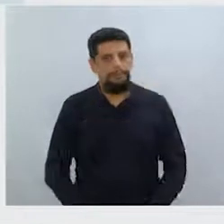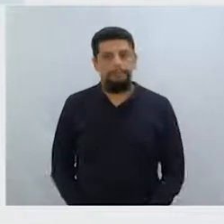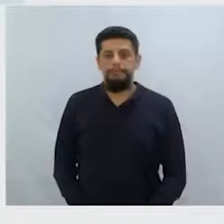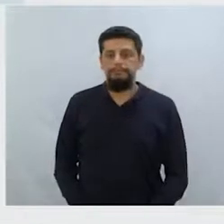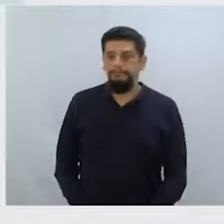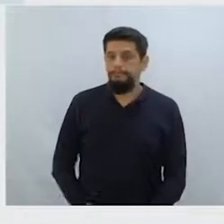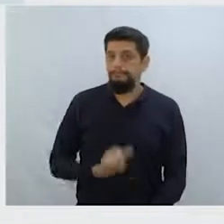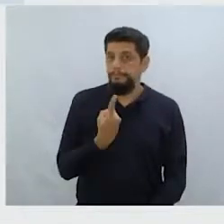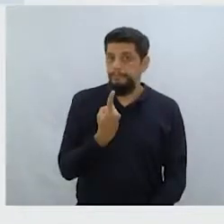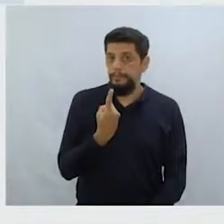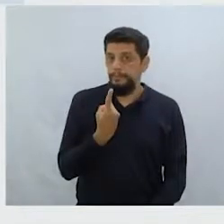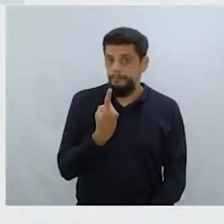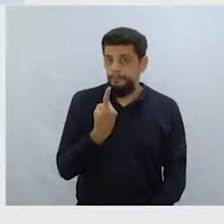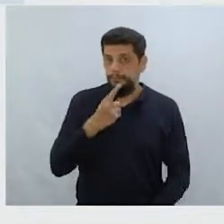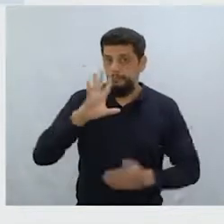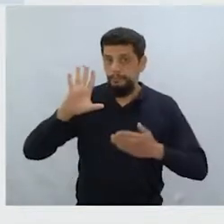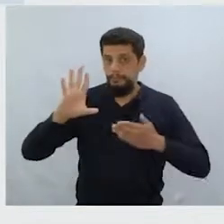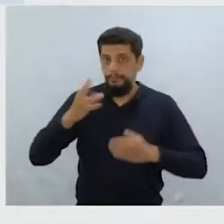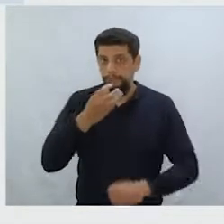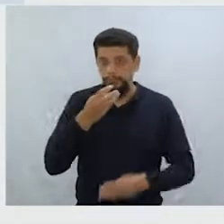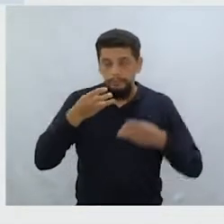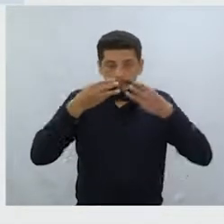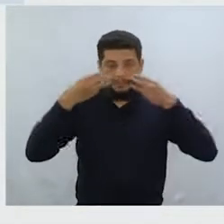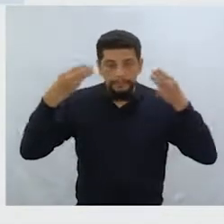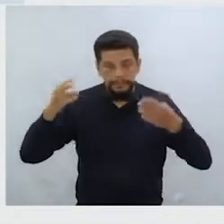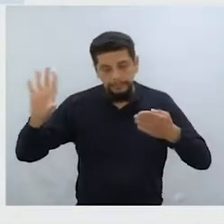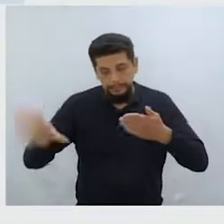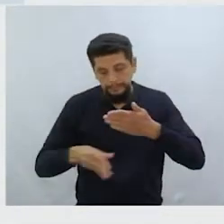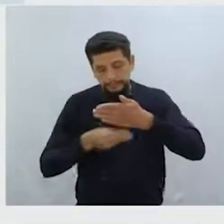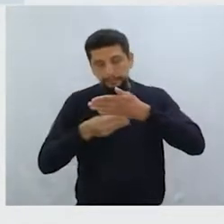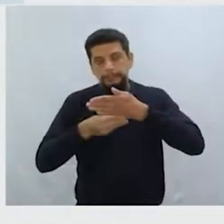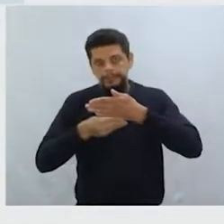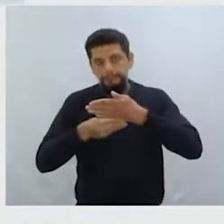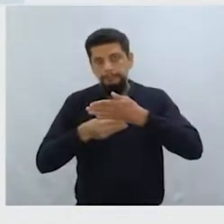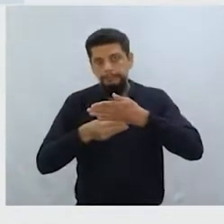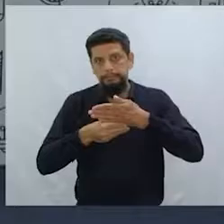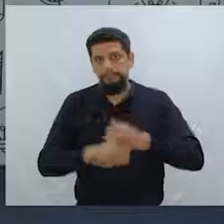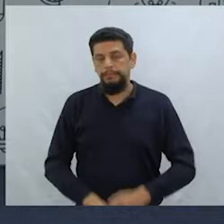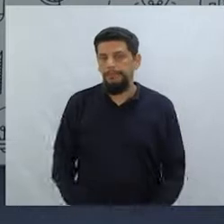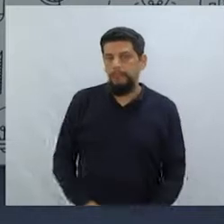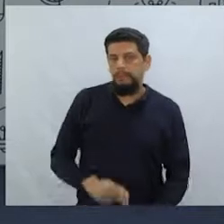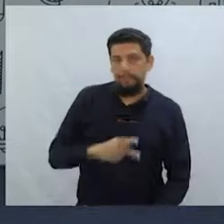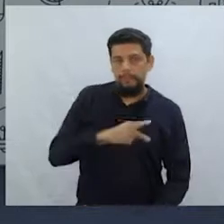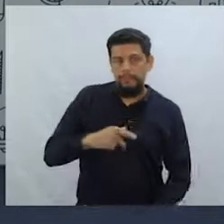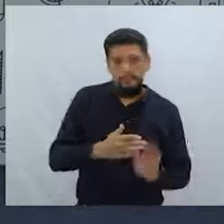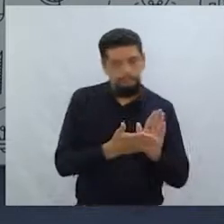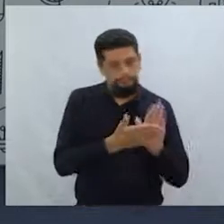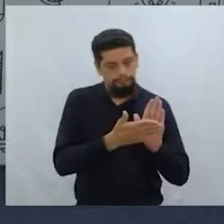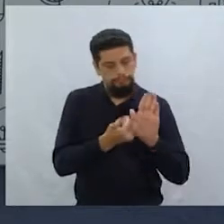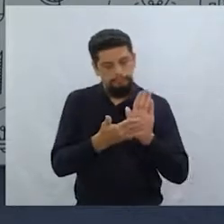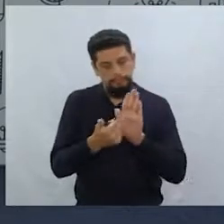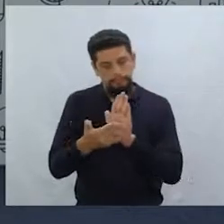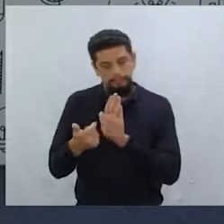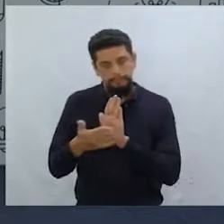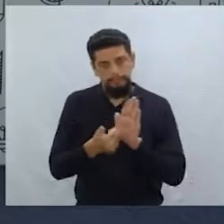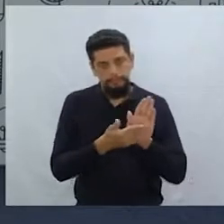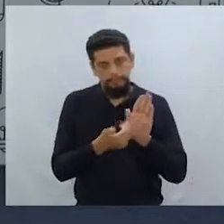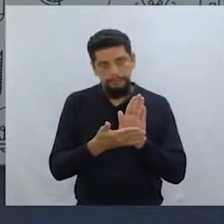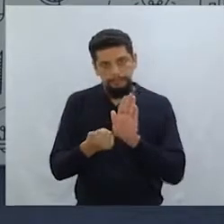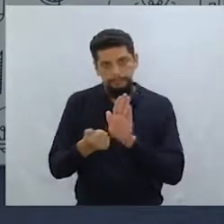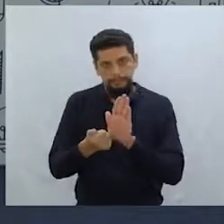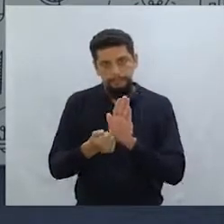vocês. Um gato. Apenas a gente precisava acrescentar. A professora Márcia vai tirar